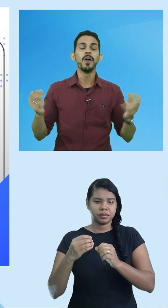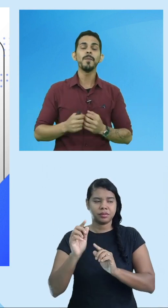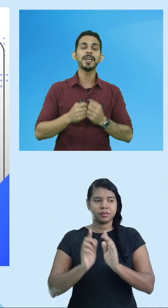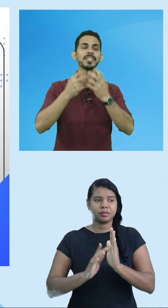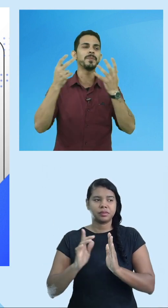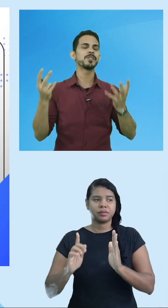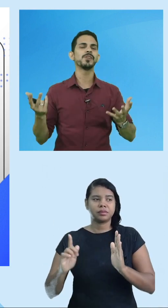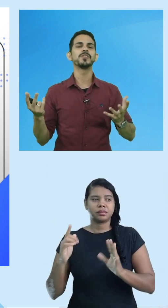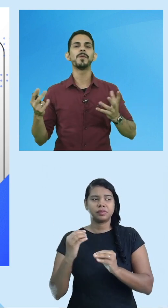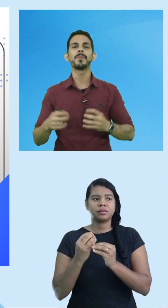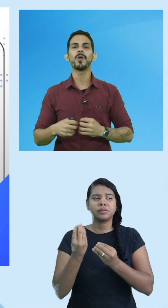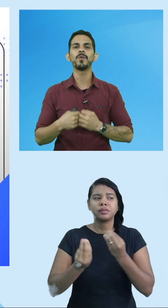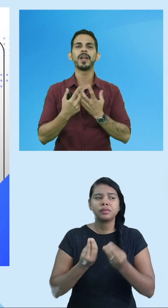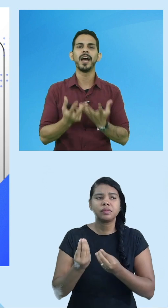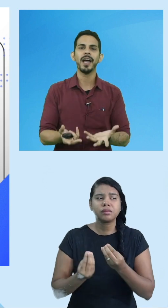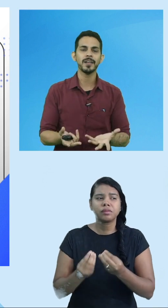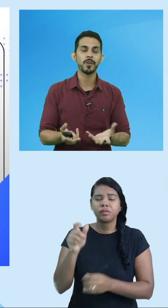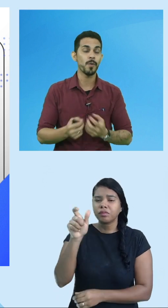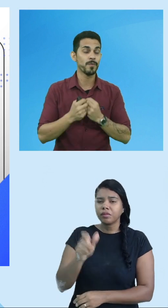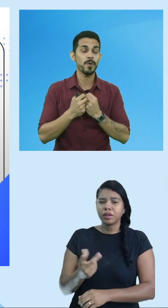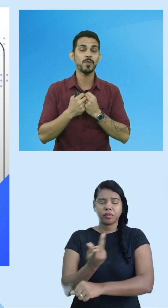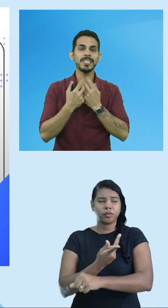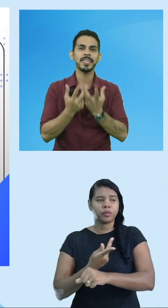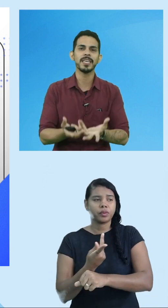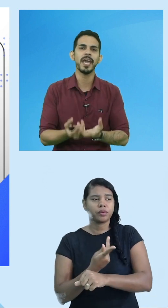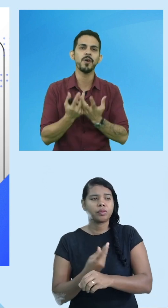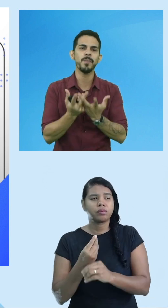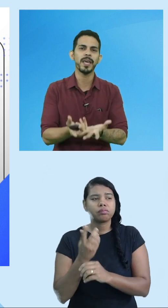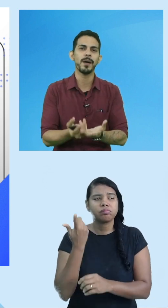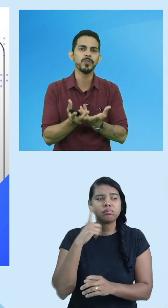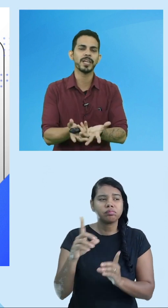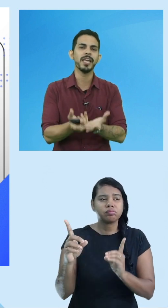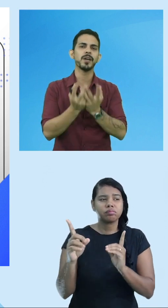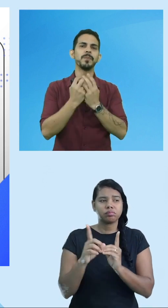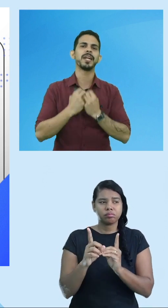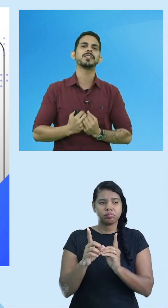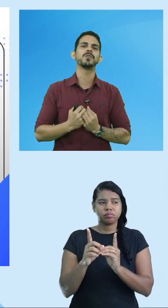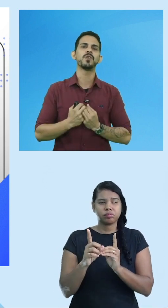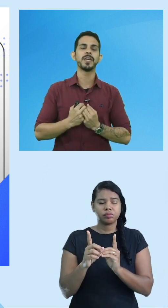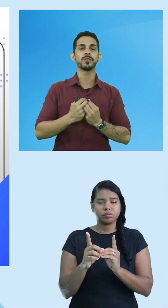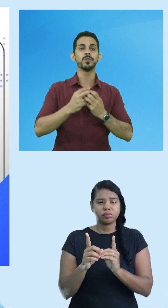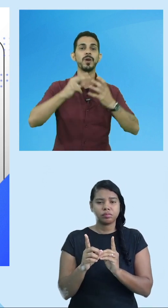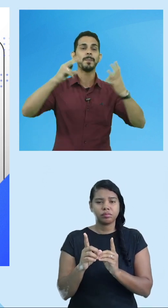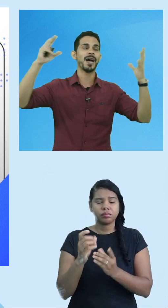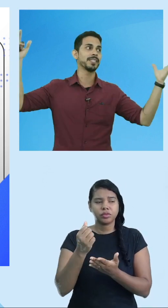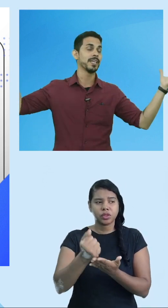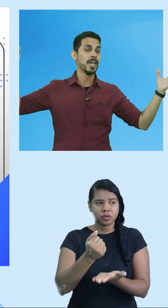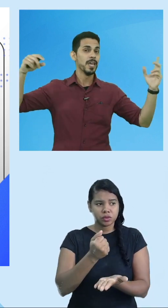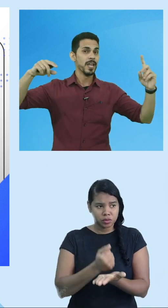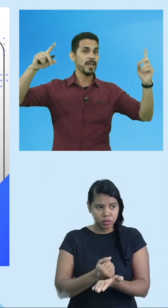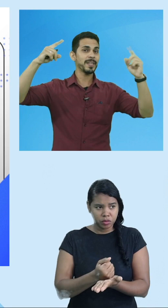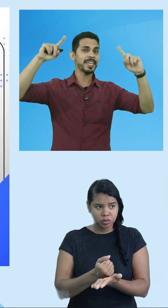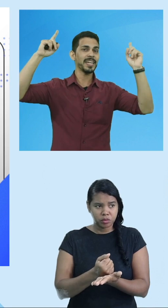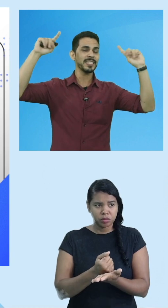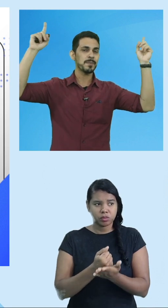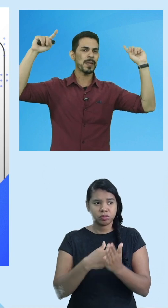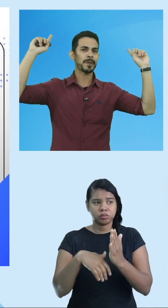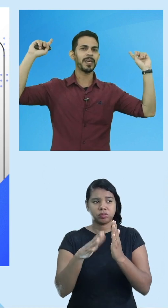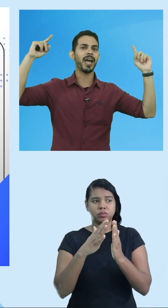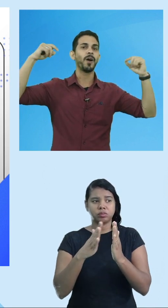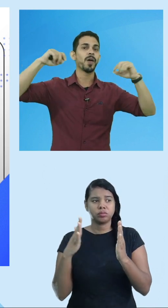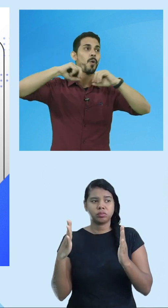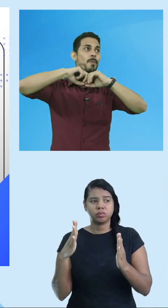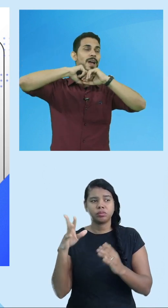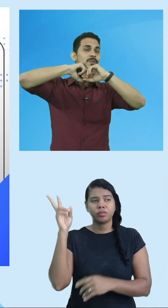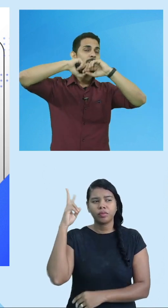perde. Como é que as pessoas vão procurar, vão conseguir recuperar, buscar e recuperar esse documento numa base? Lembra daquele exemplo da